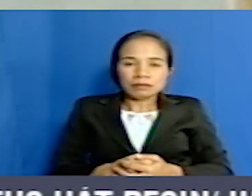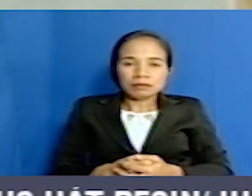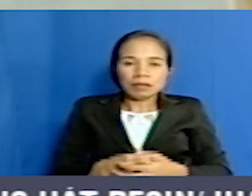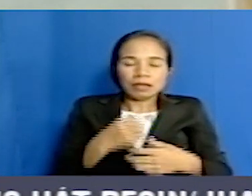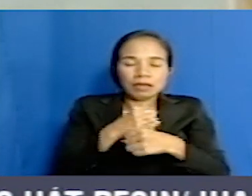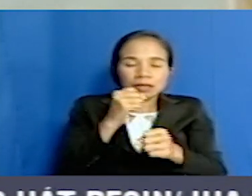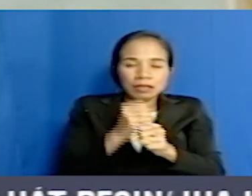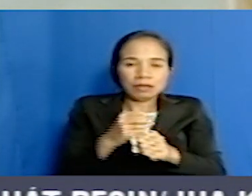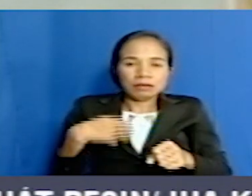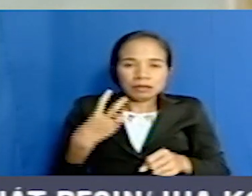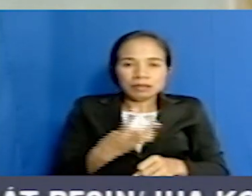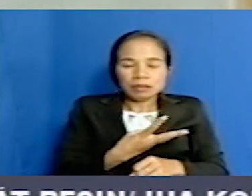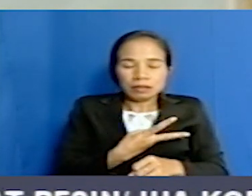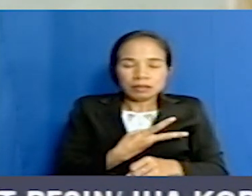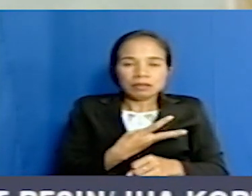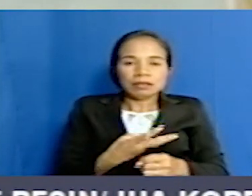halo itania